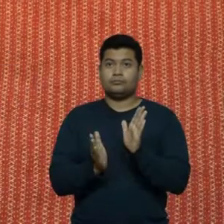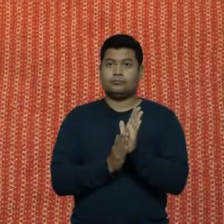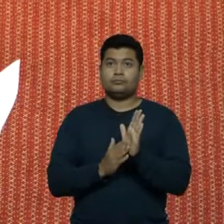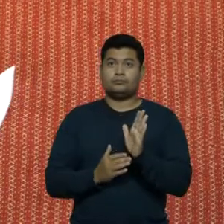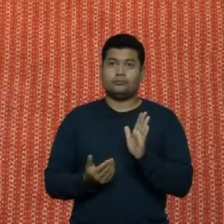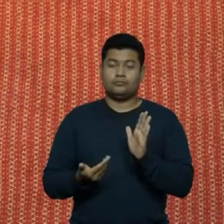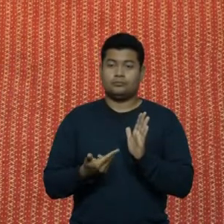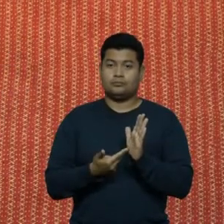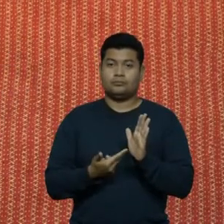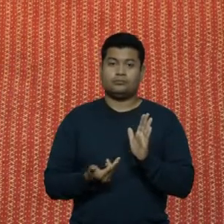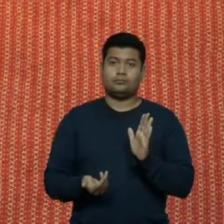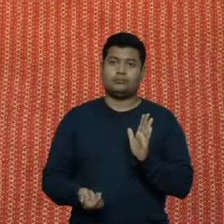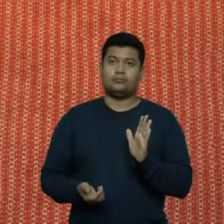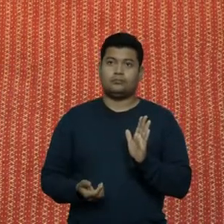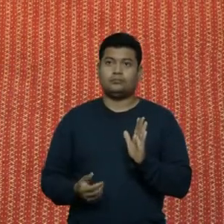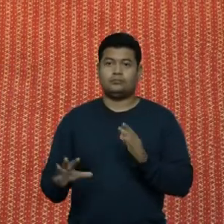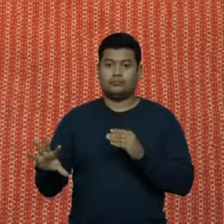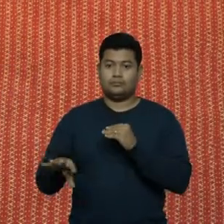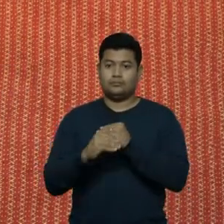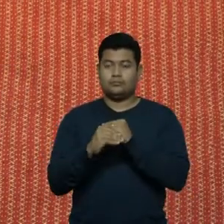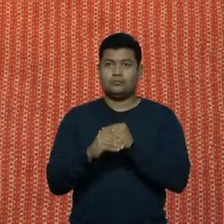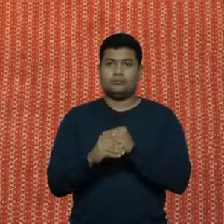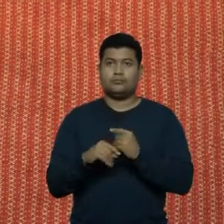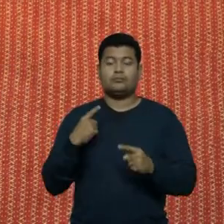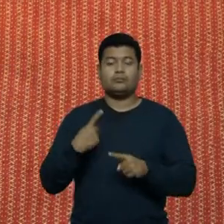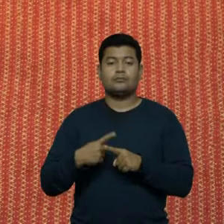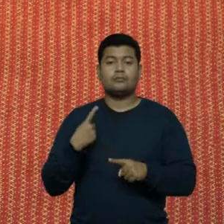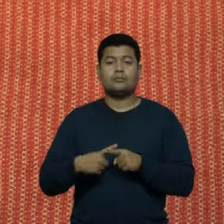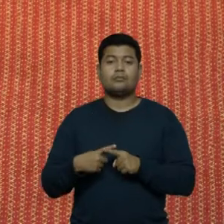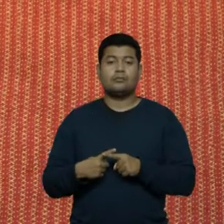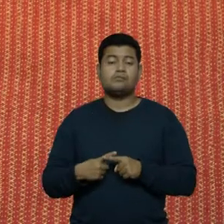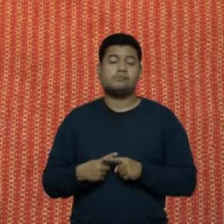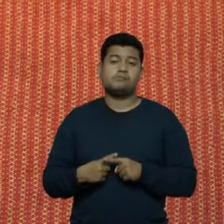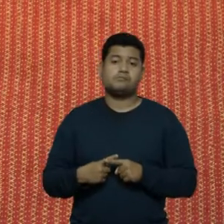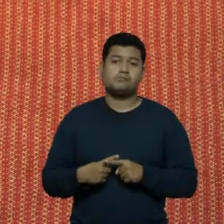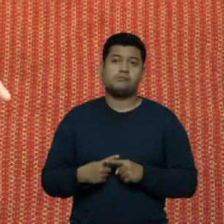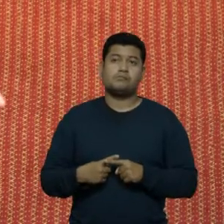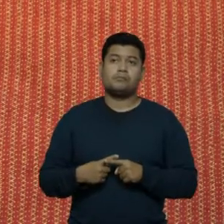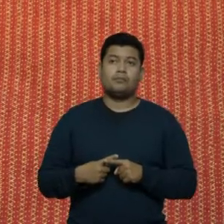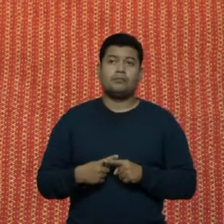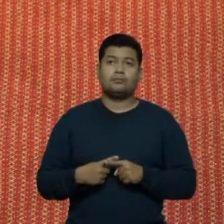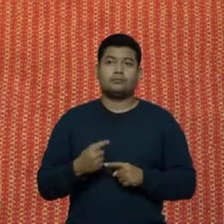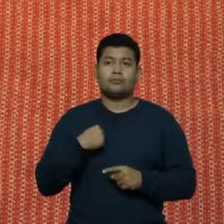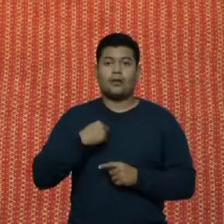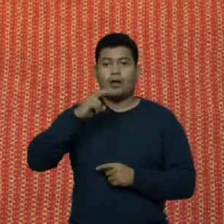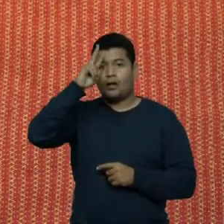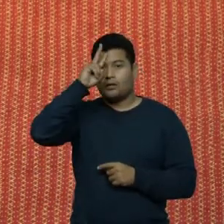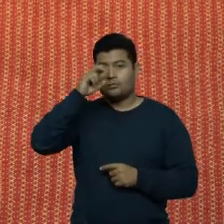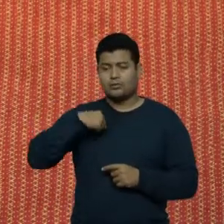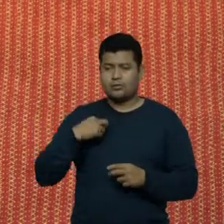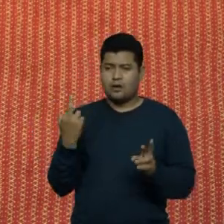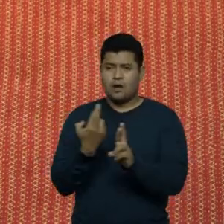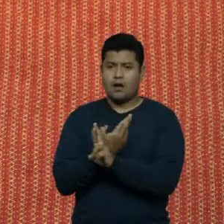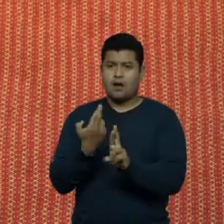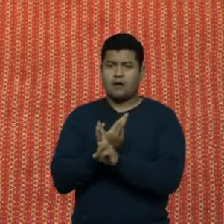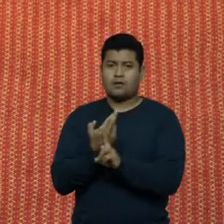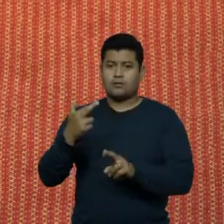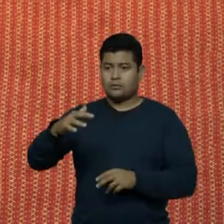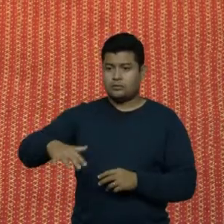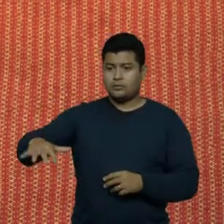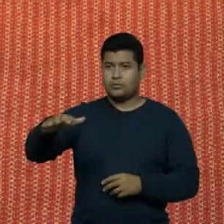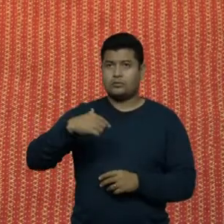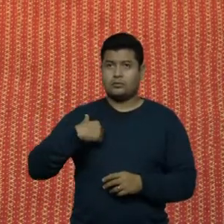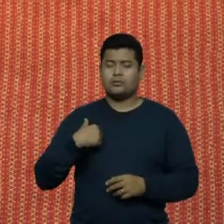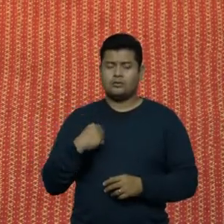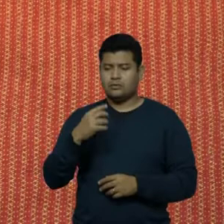que tem ativo que procura essa emenda porque pode a mente eu não tenho uma relação com o setor apesar